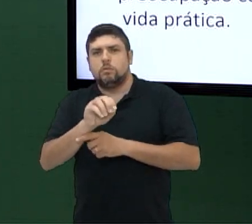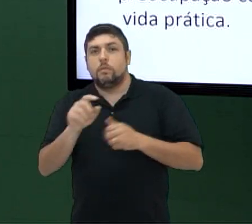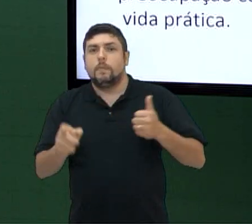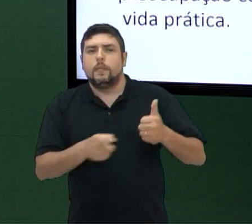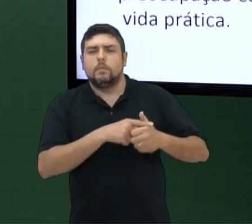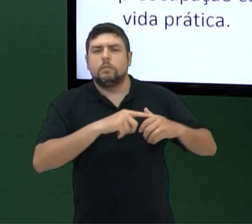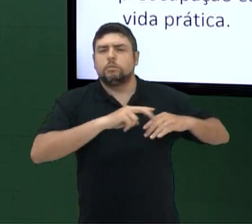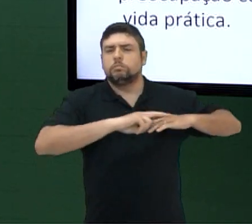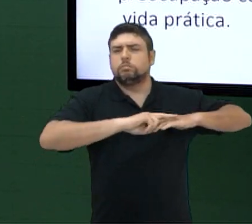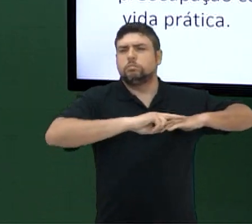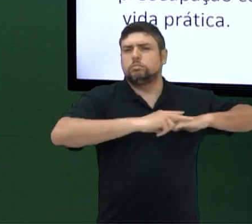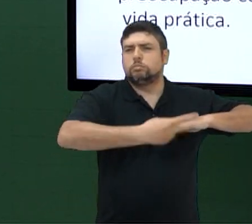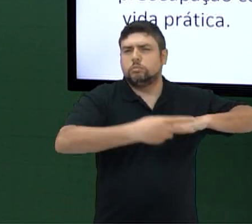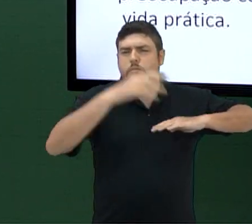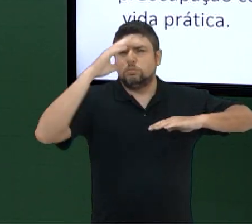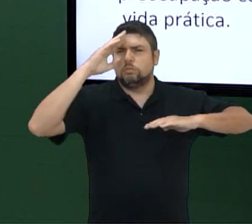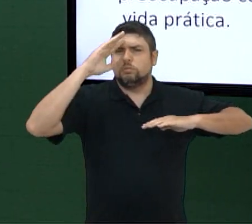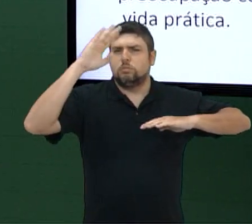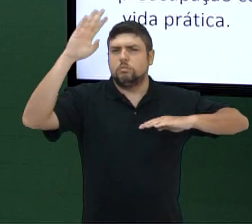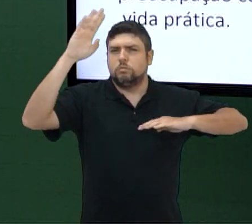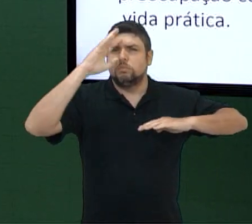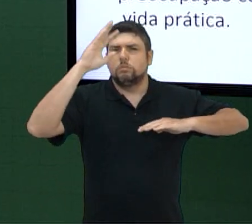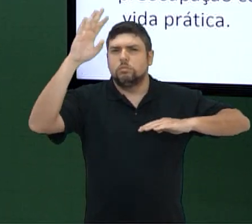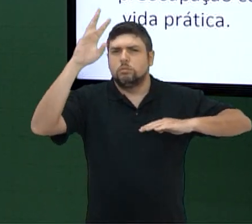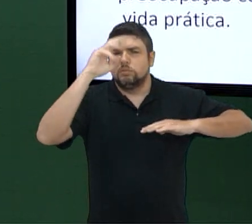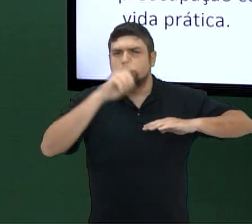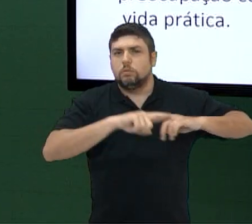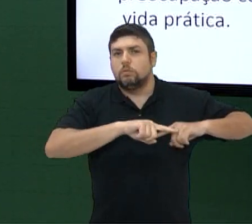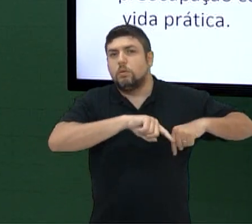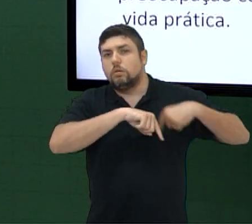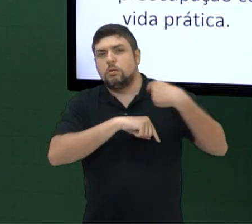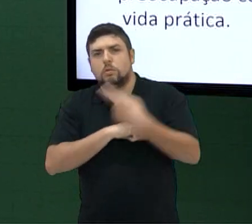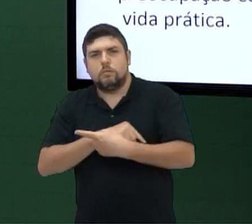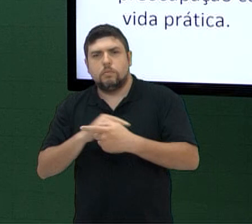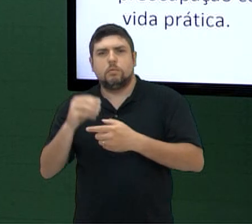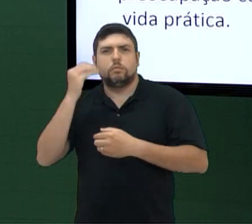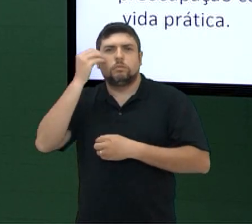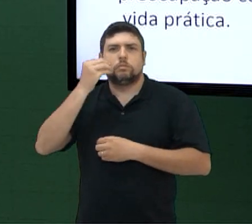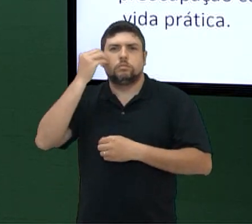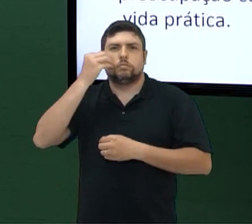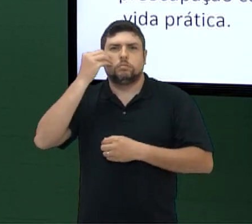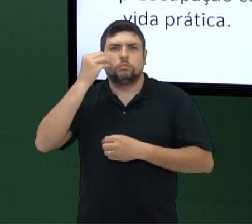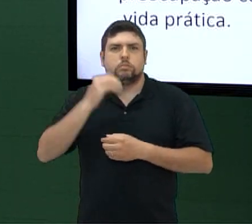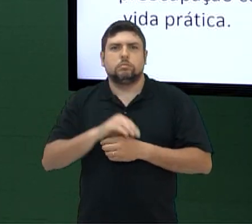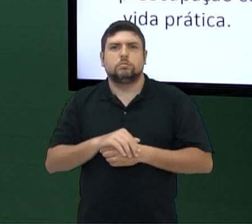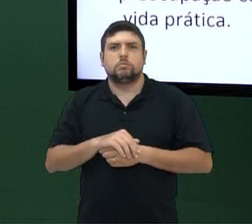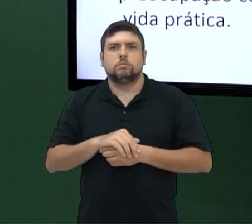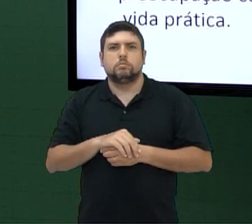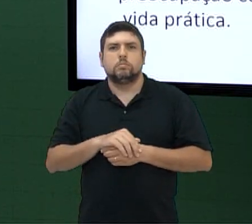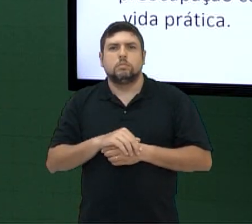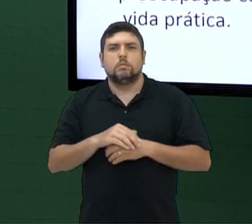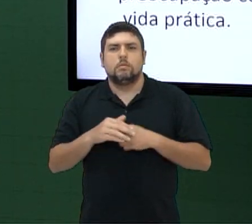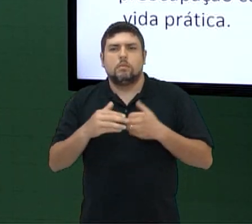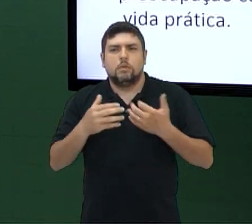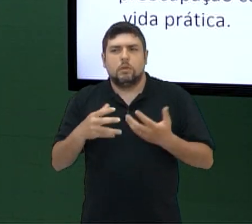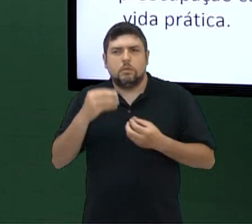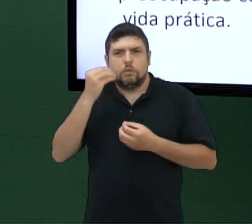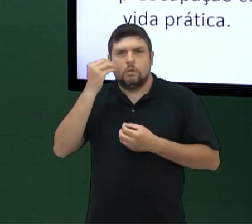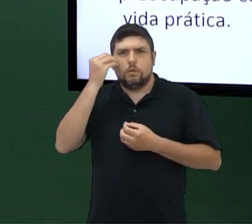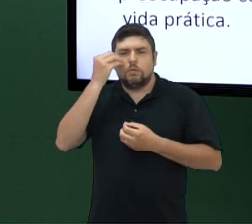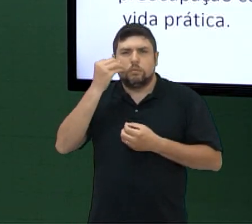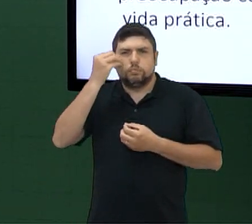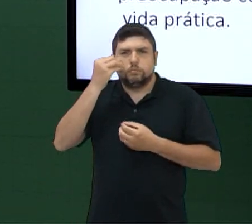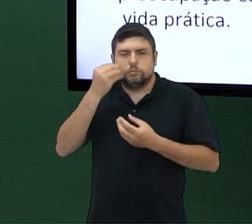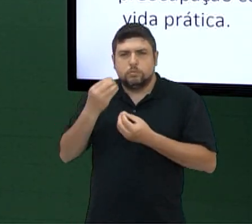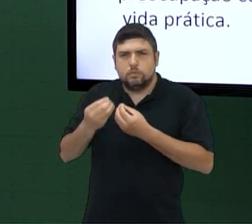para depois fazer a experiência. Então, e aí depois disso, a formulação